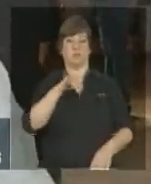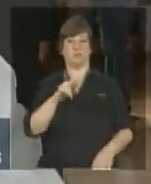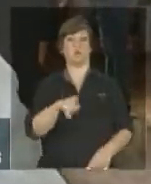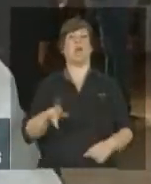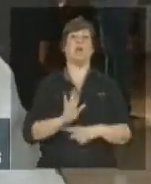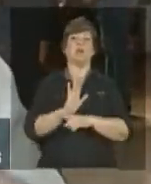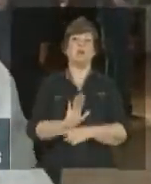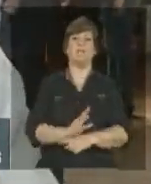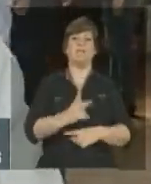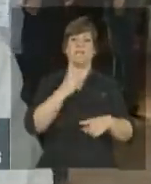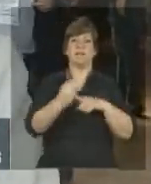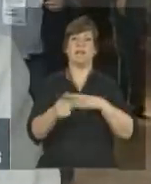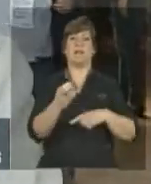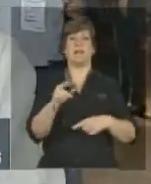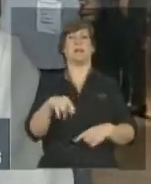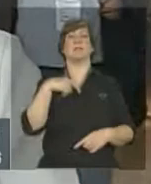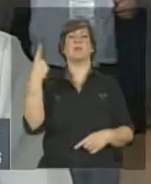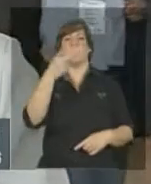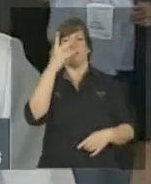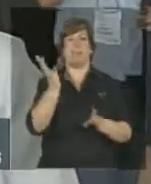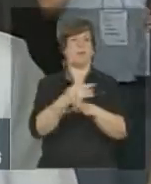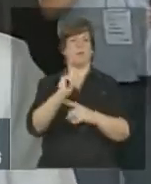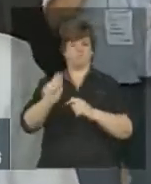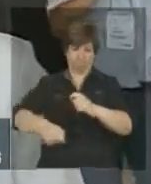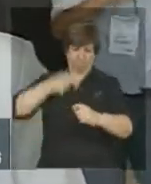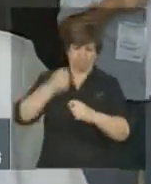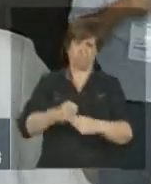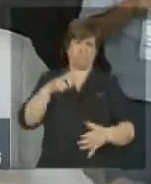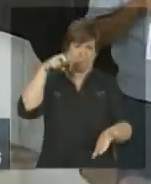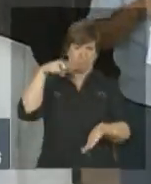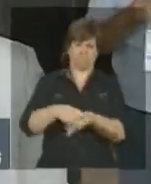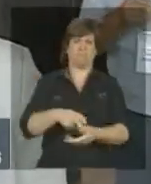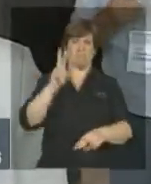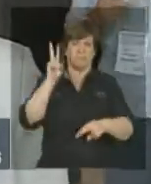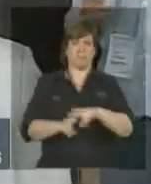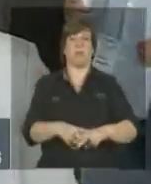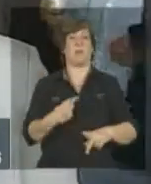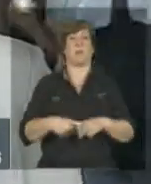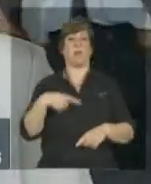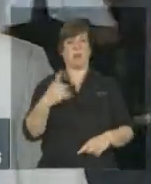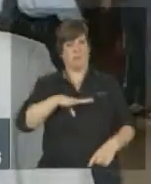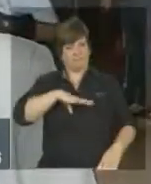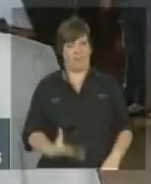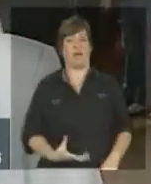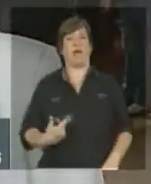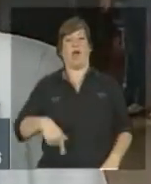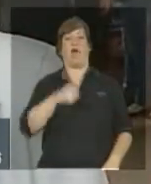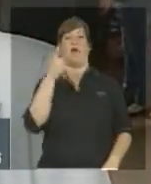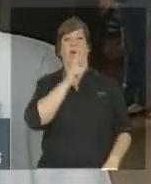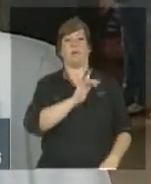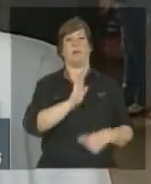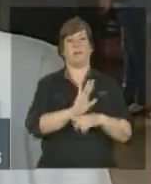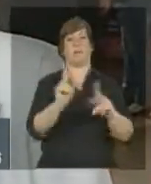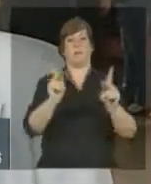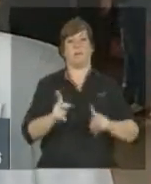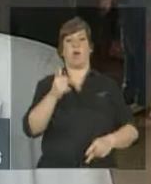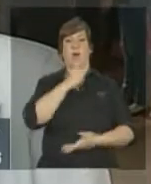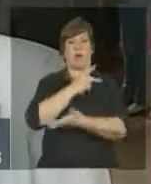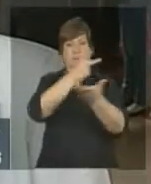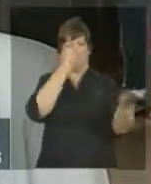crime, aqueles que estão ameaçando, porque somente enfrentando os que ameaçam é que nós conseguiremos